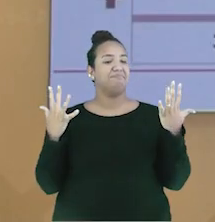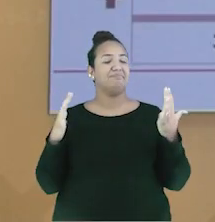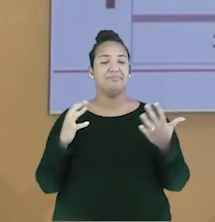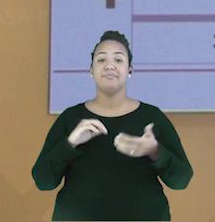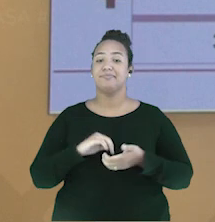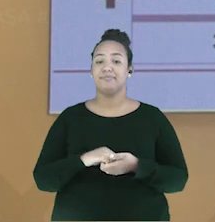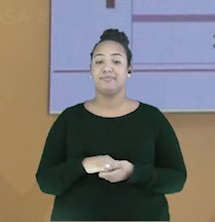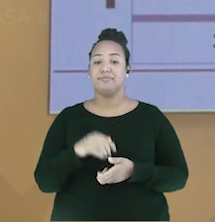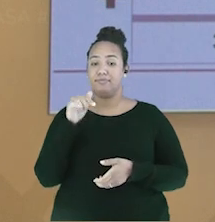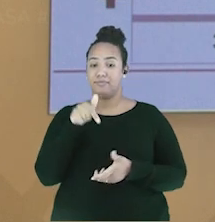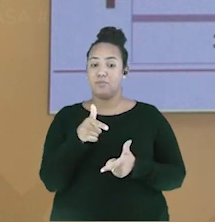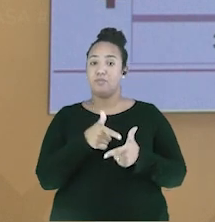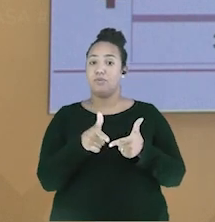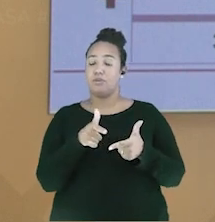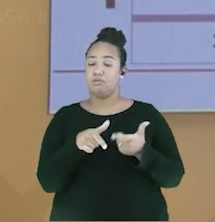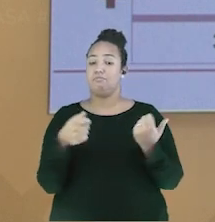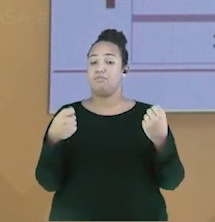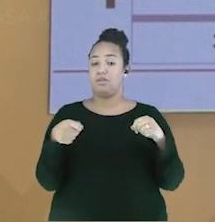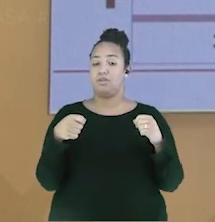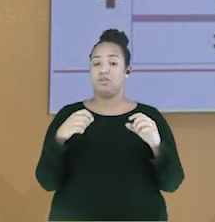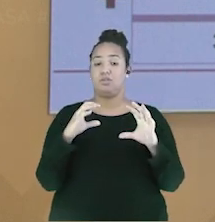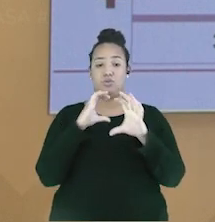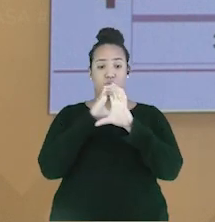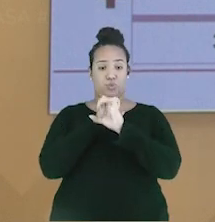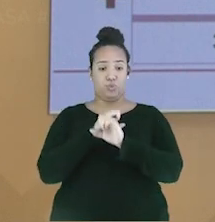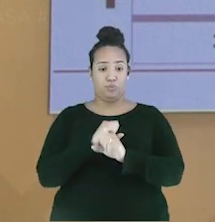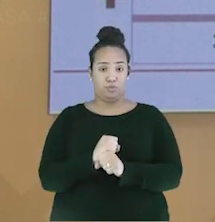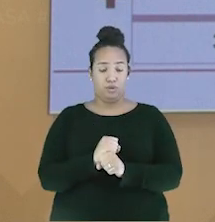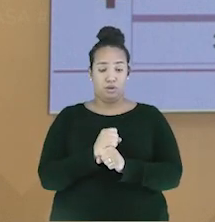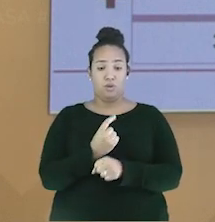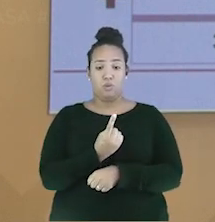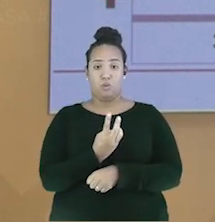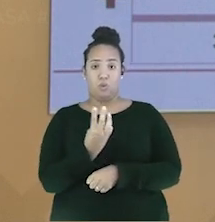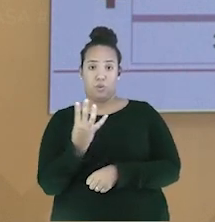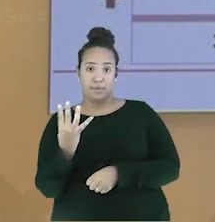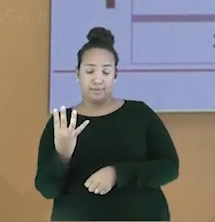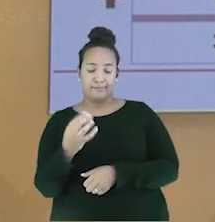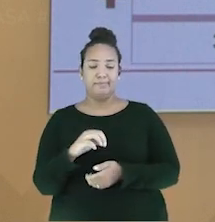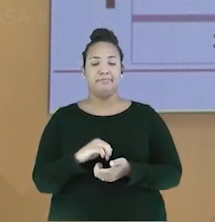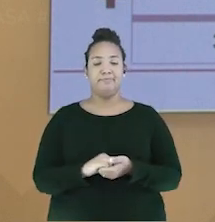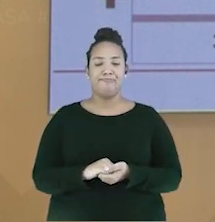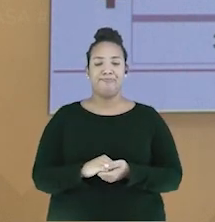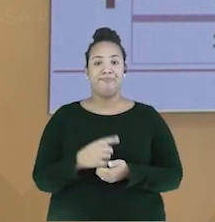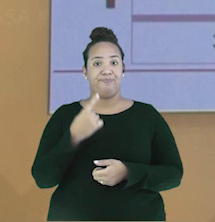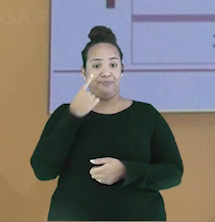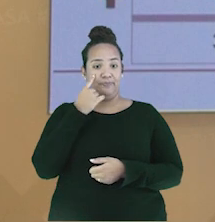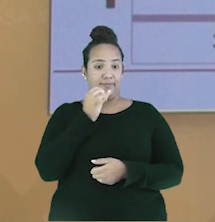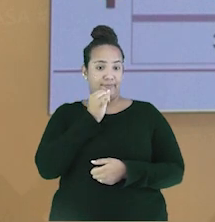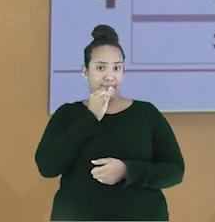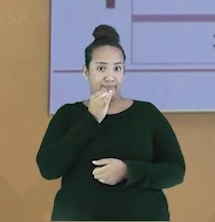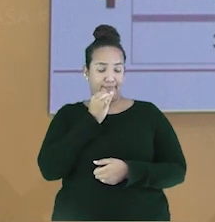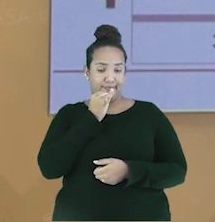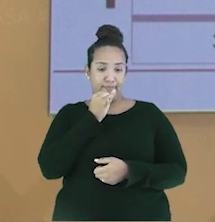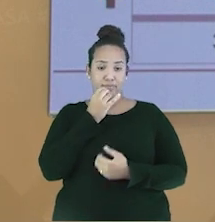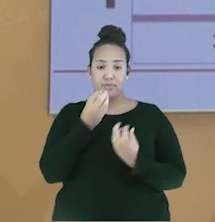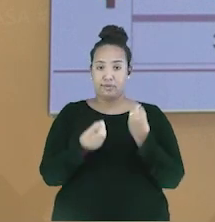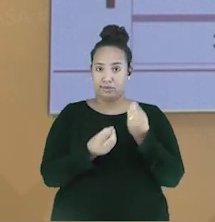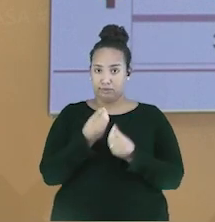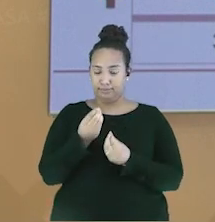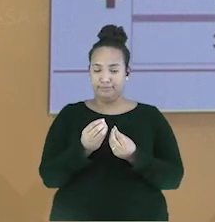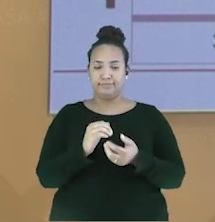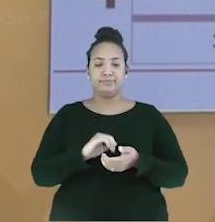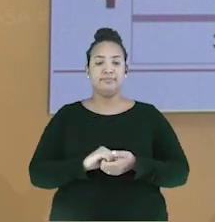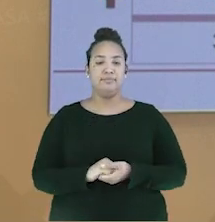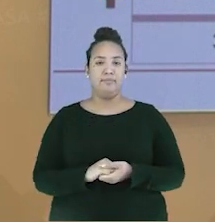Nesse problema, precisamos juntar as quantidades uma na outra. Esse é um exemplo com a ideia de